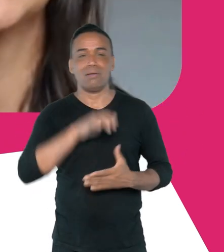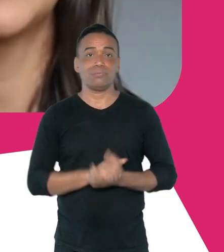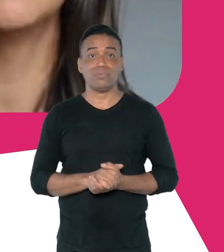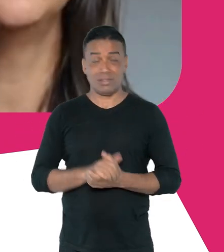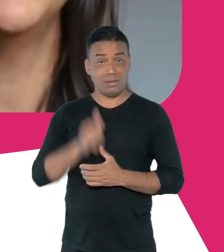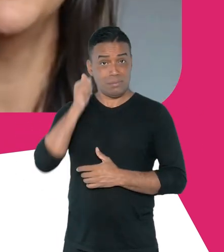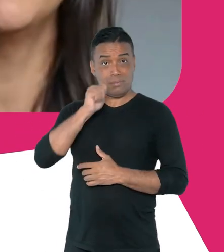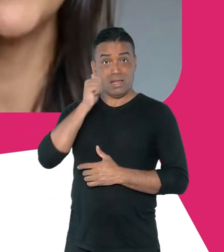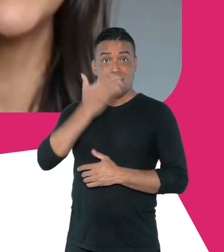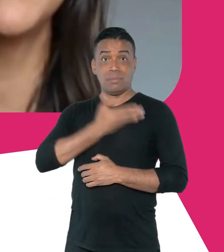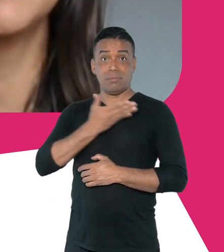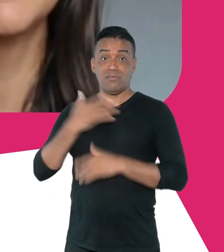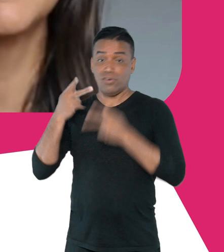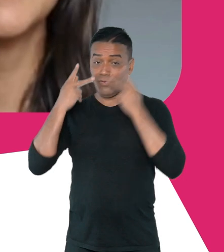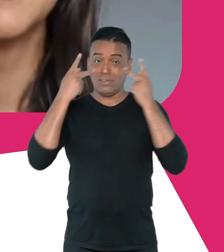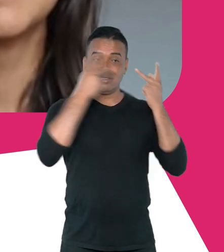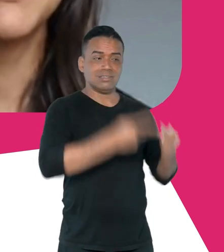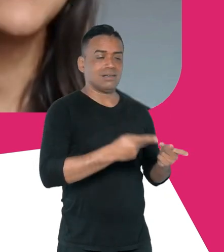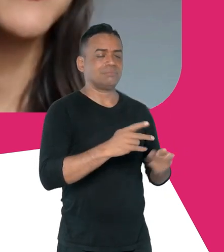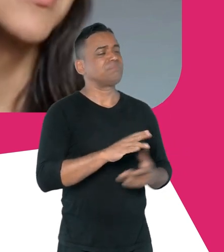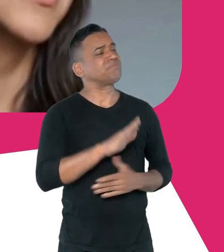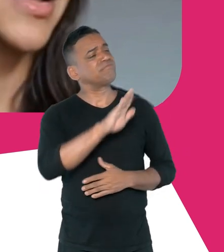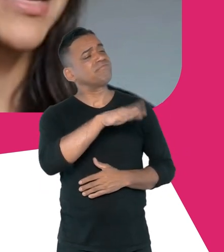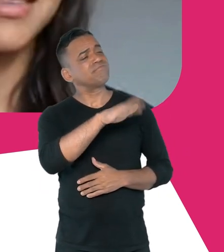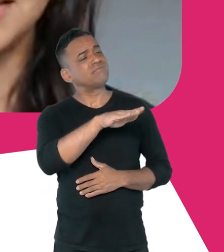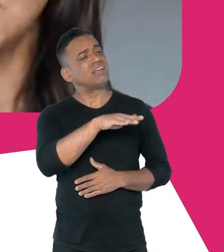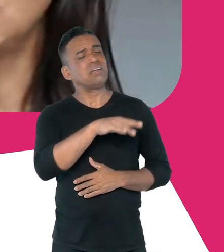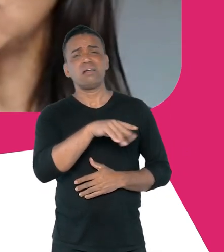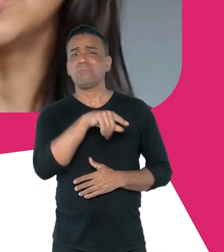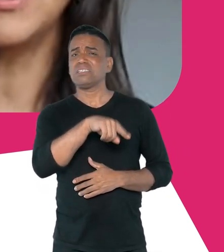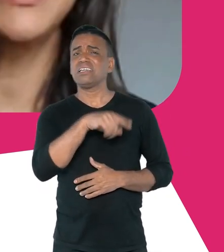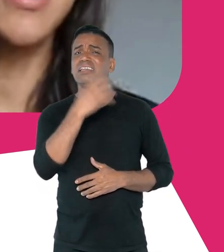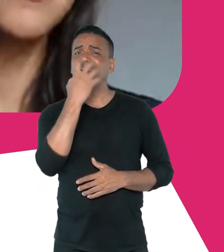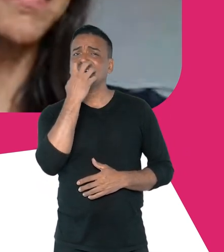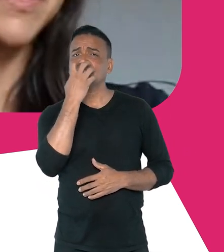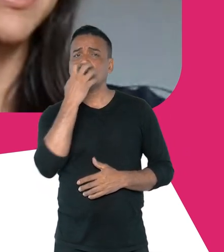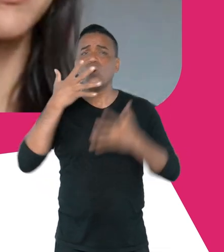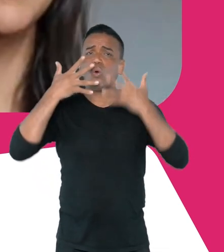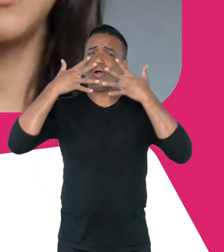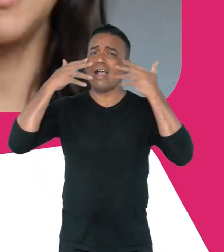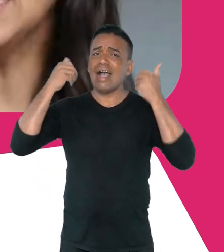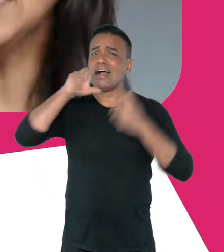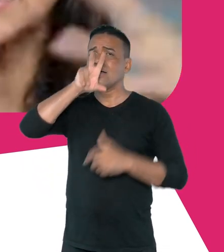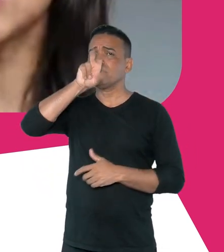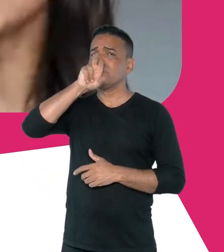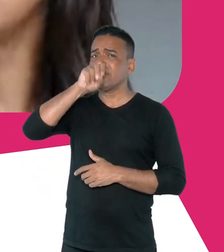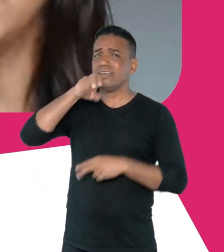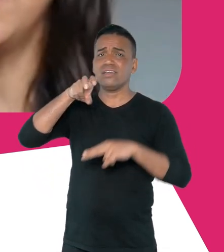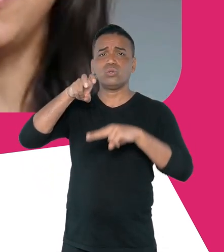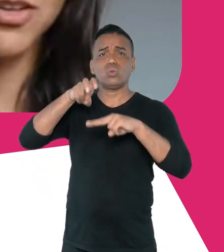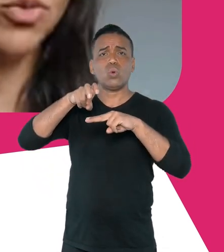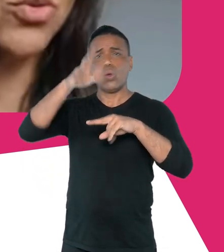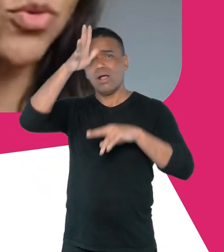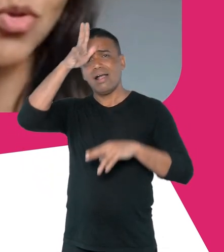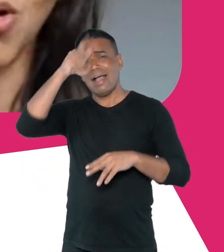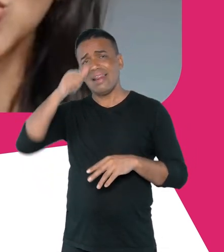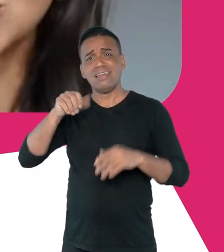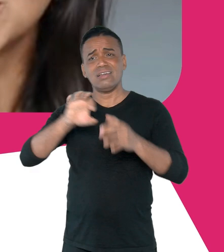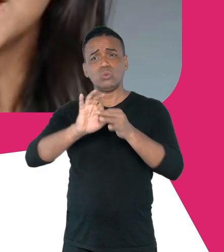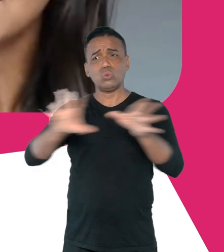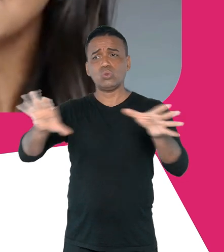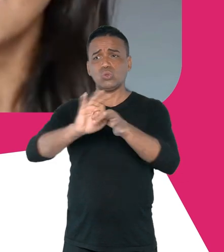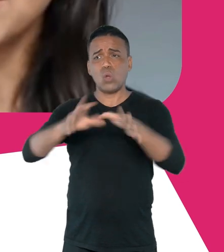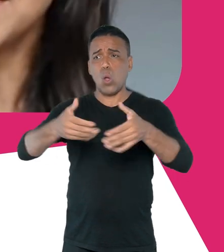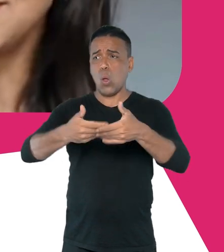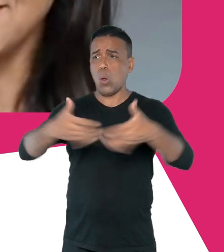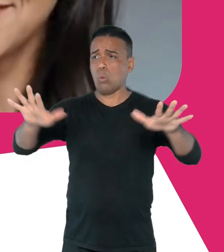foi visitar um dia e falou assim: mas aqui tem cachorro, tem gato, tem periquito, tem galinha, tem não sei o quê, fica tudo